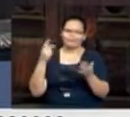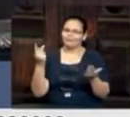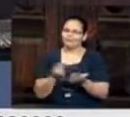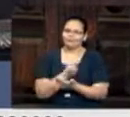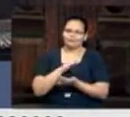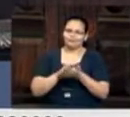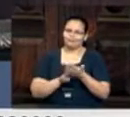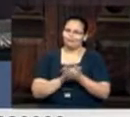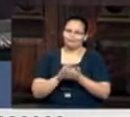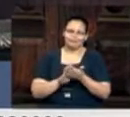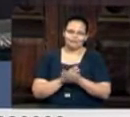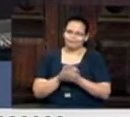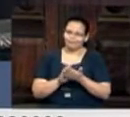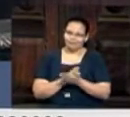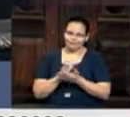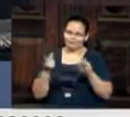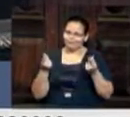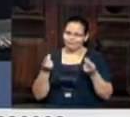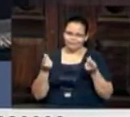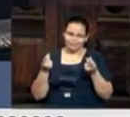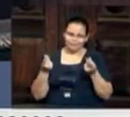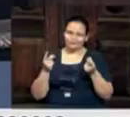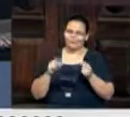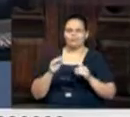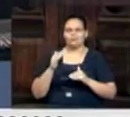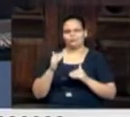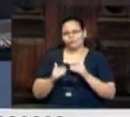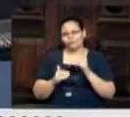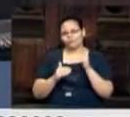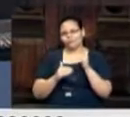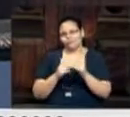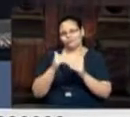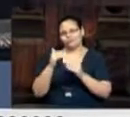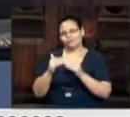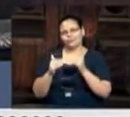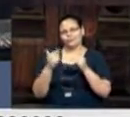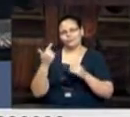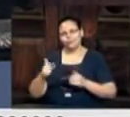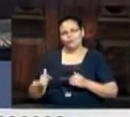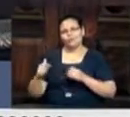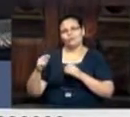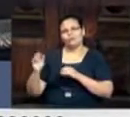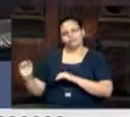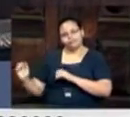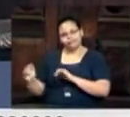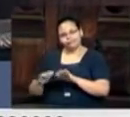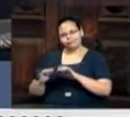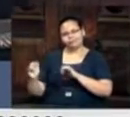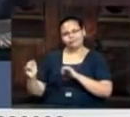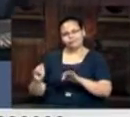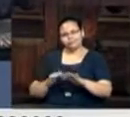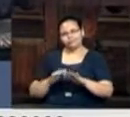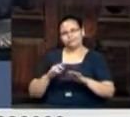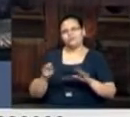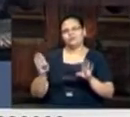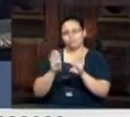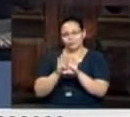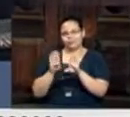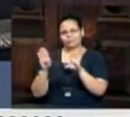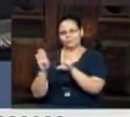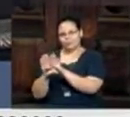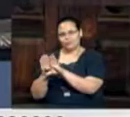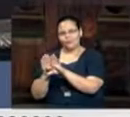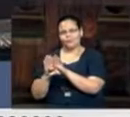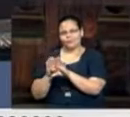aconteceu. Nada aconteceu e começou um processo, de novo, de ocupação, de fechamento, de interrupção